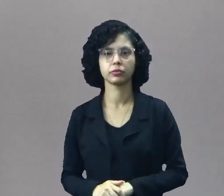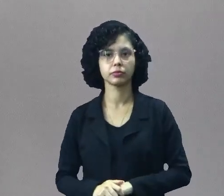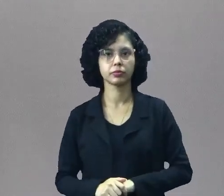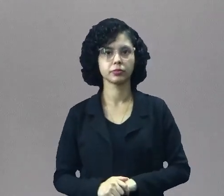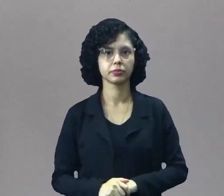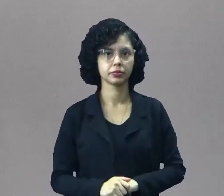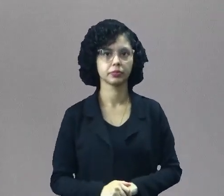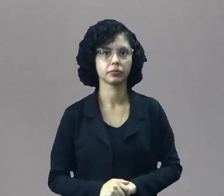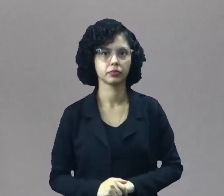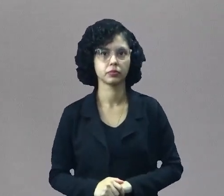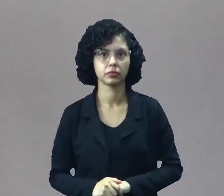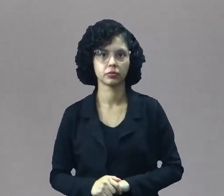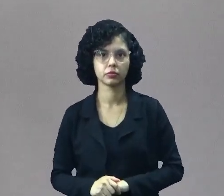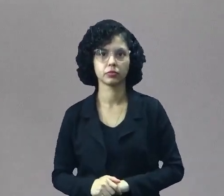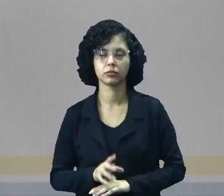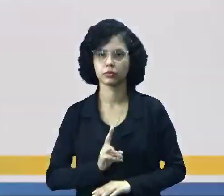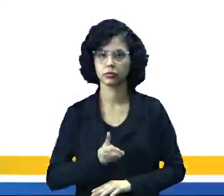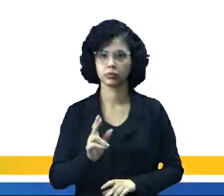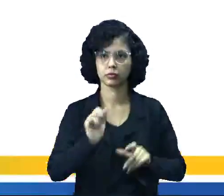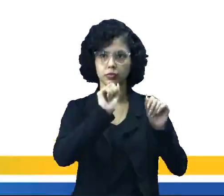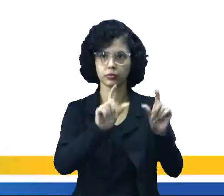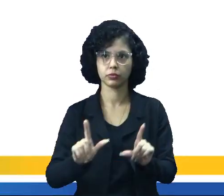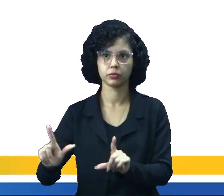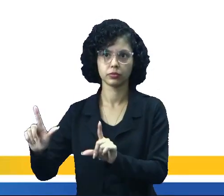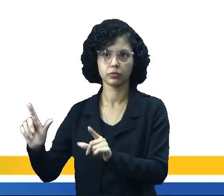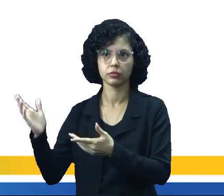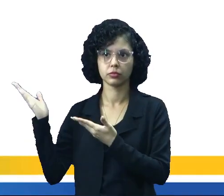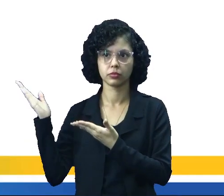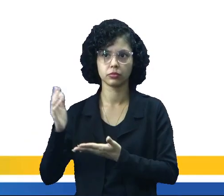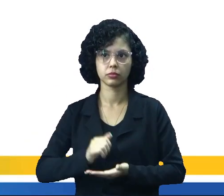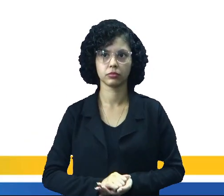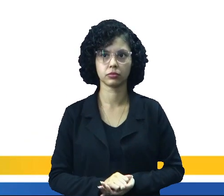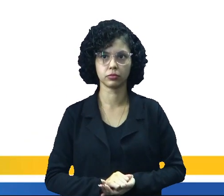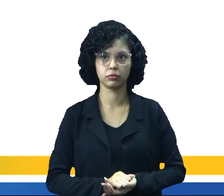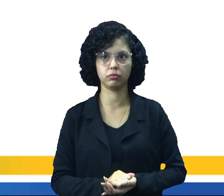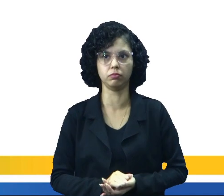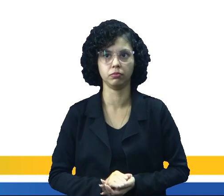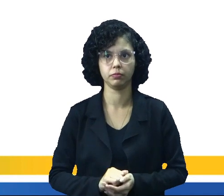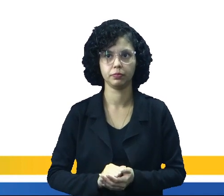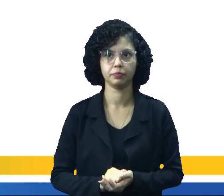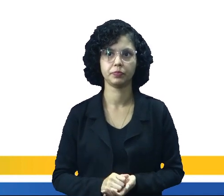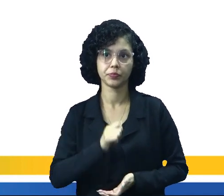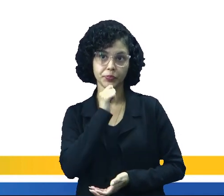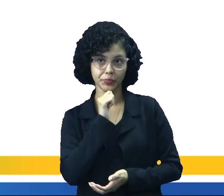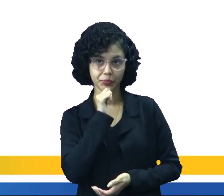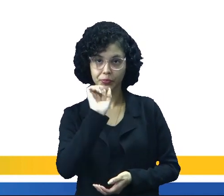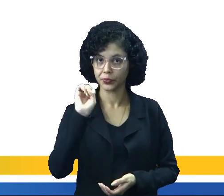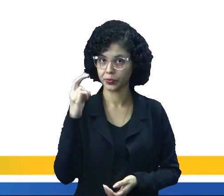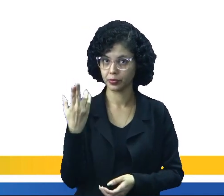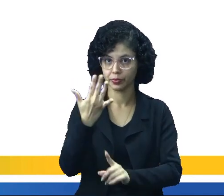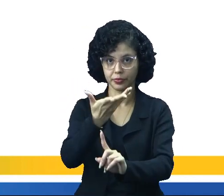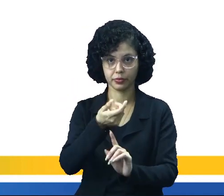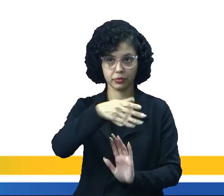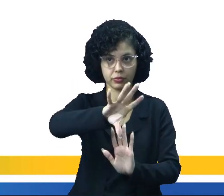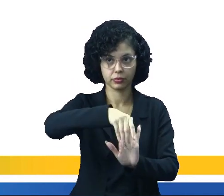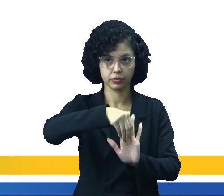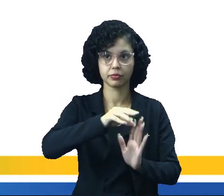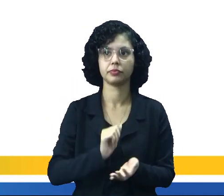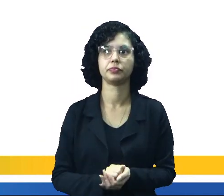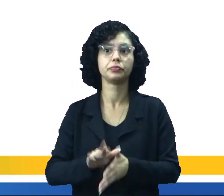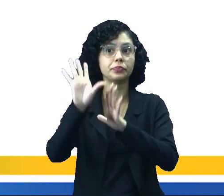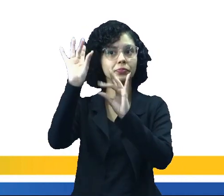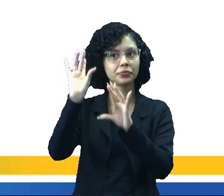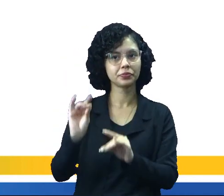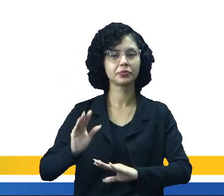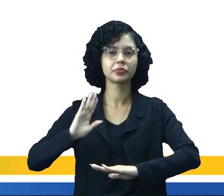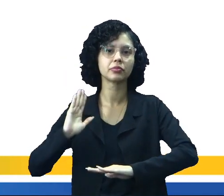Então, segue o vídeo. O abstracionismo, ou arte abstrata, é um estilo